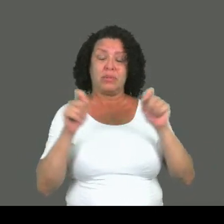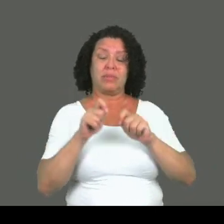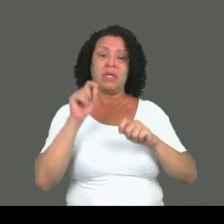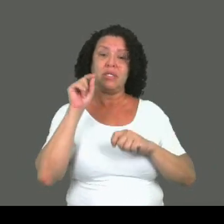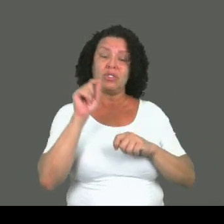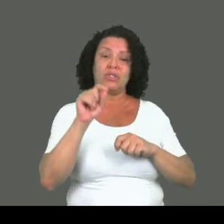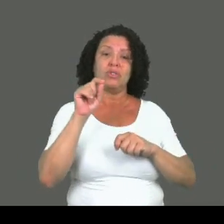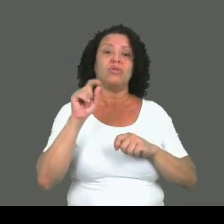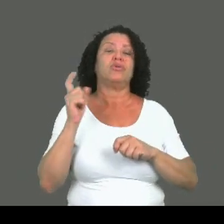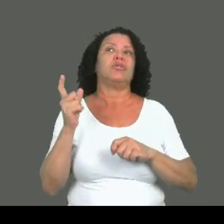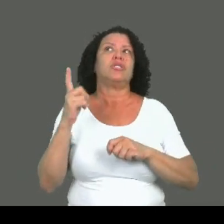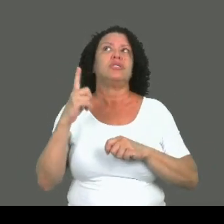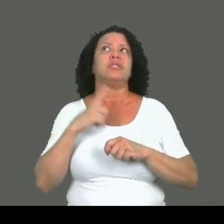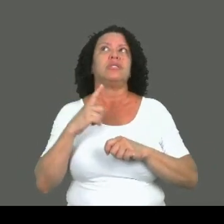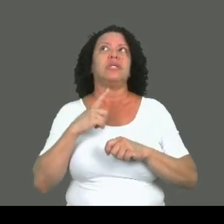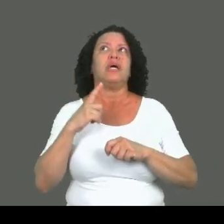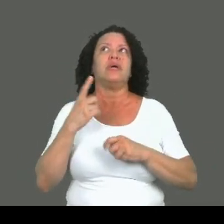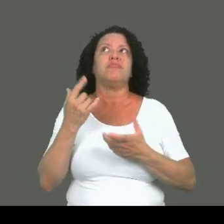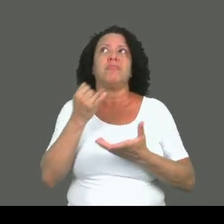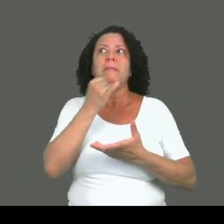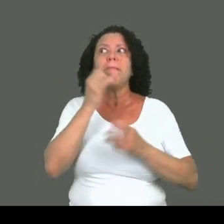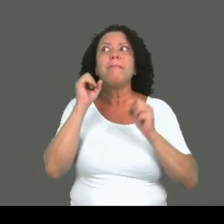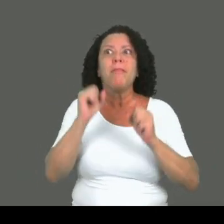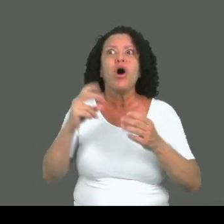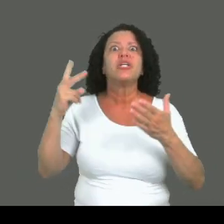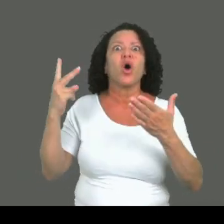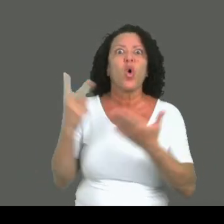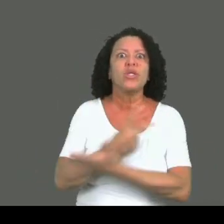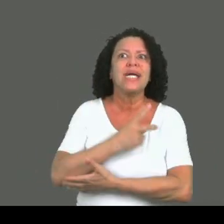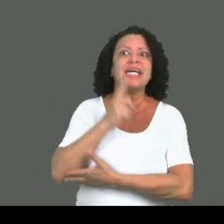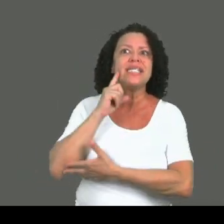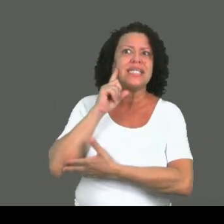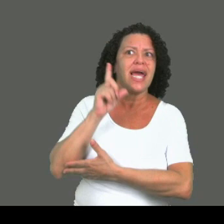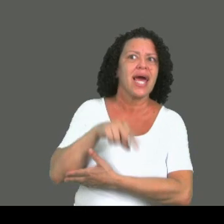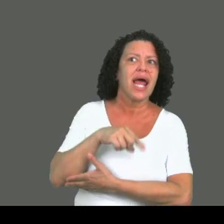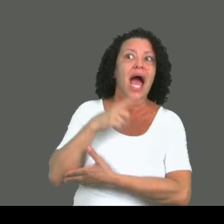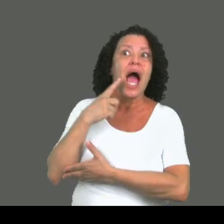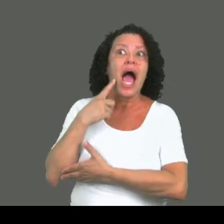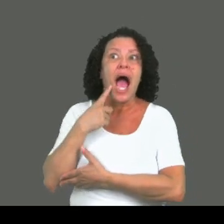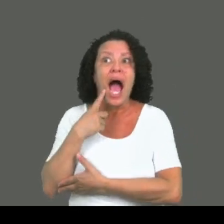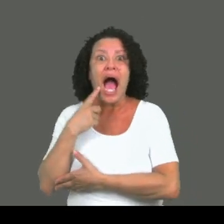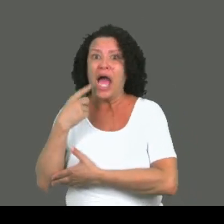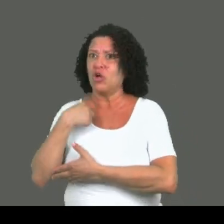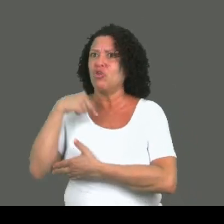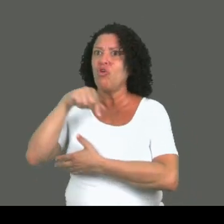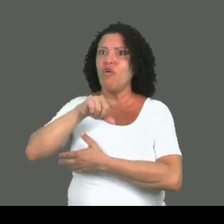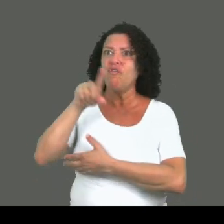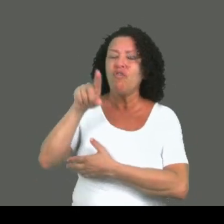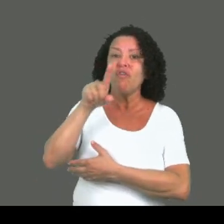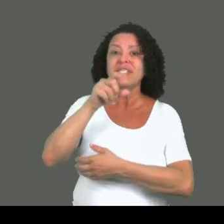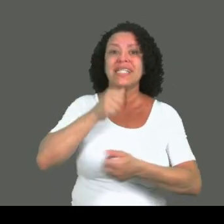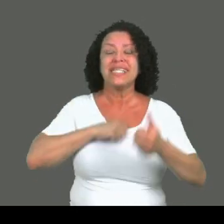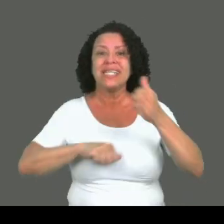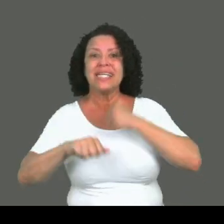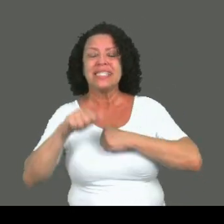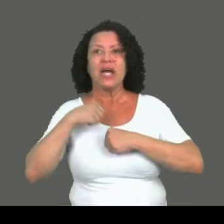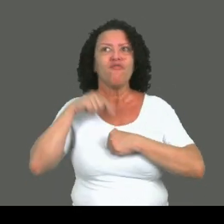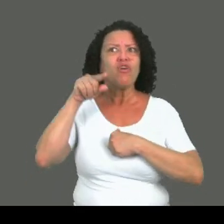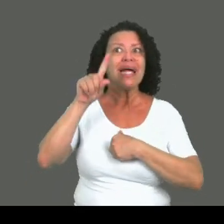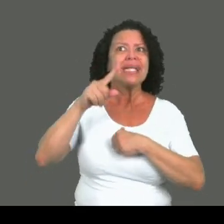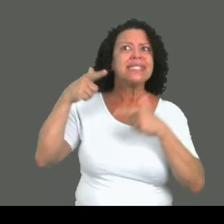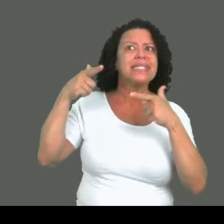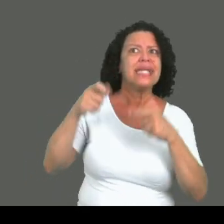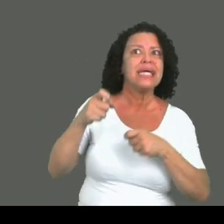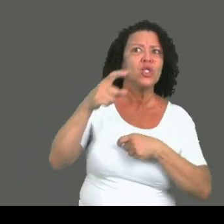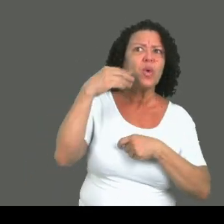um lugar tenha ursos. Quer dizer, não o assaltante com a arma na cabeça da pessoa, dentro do